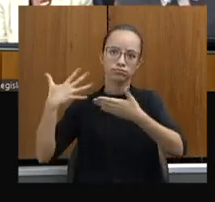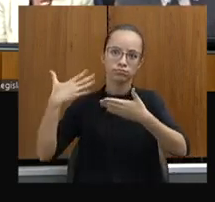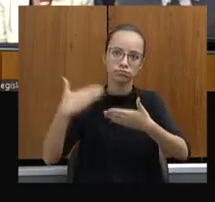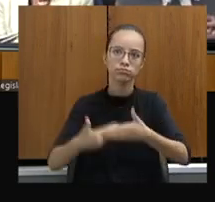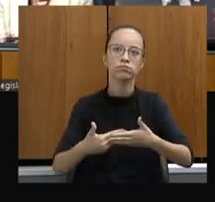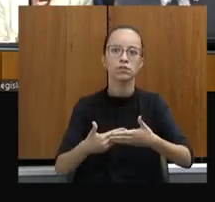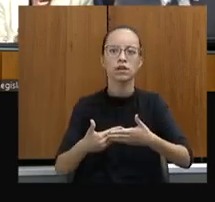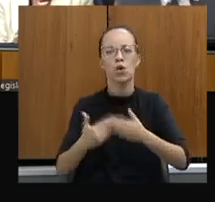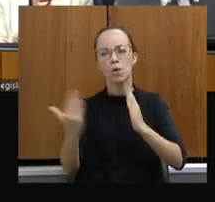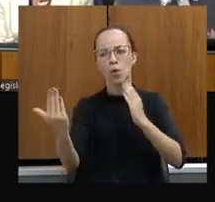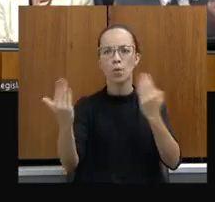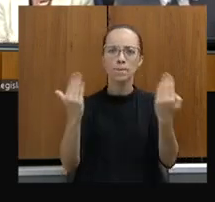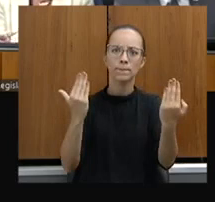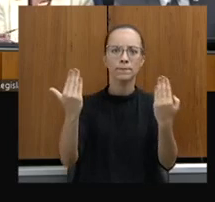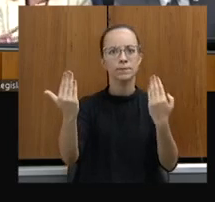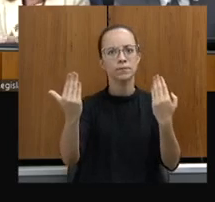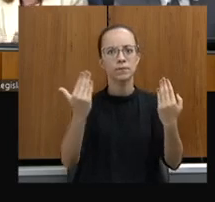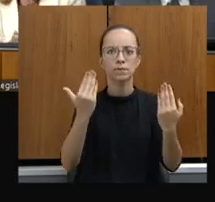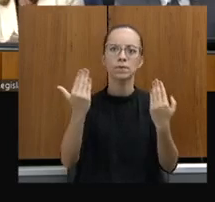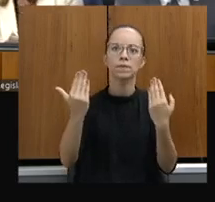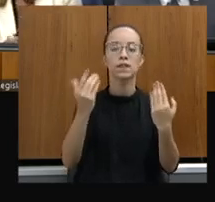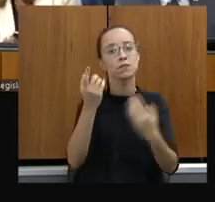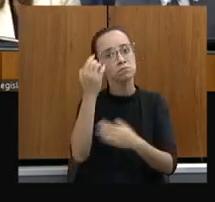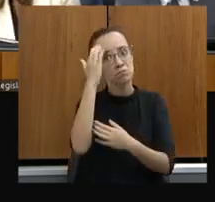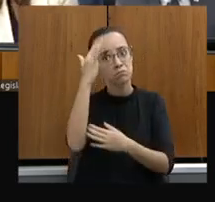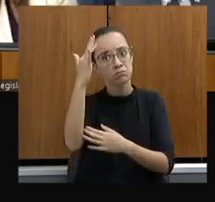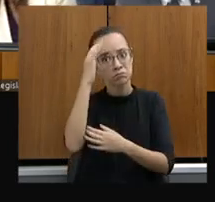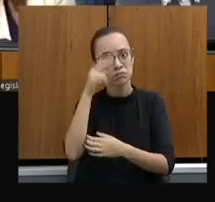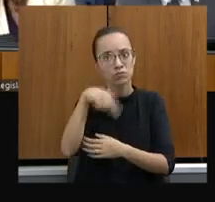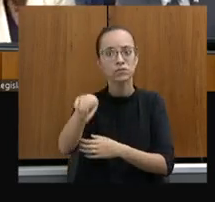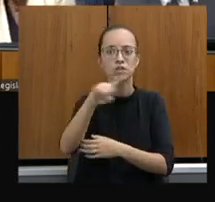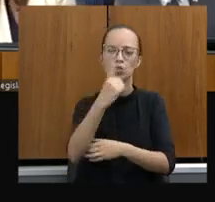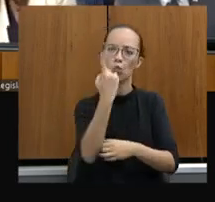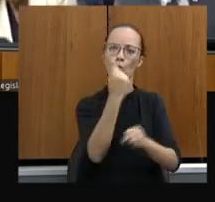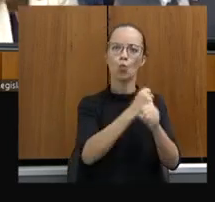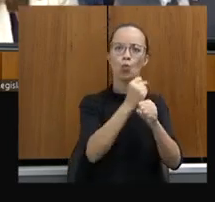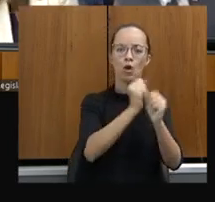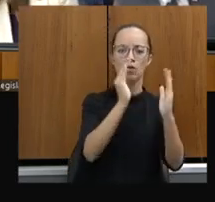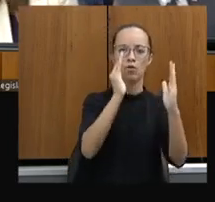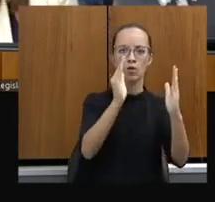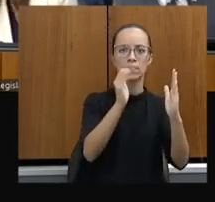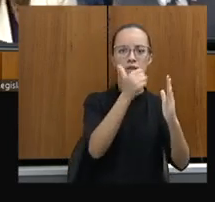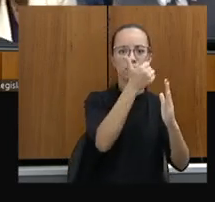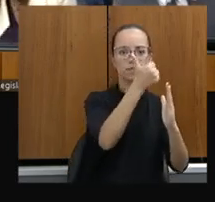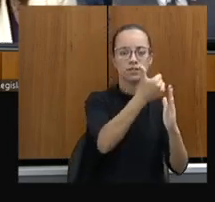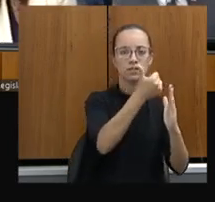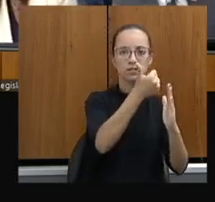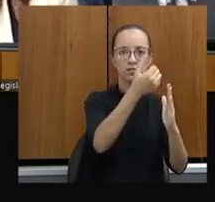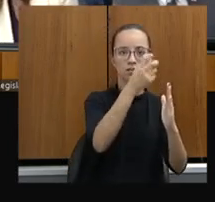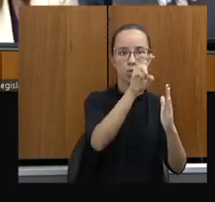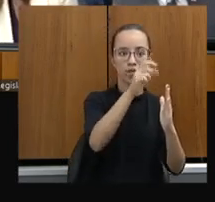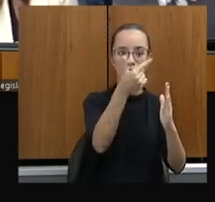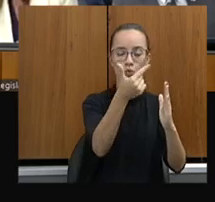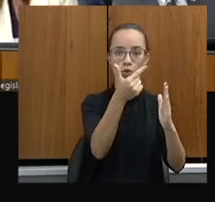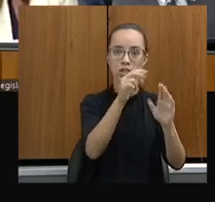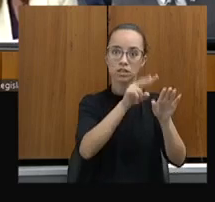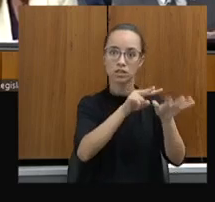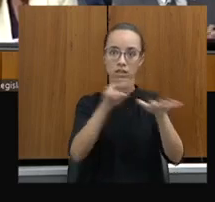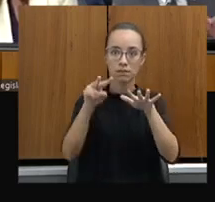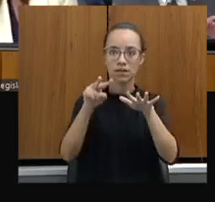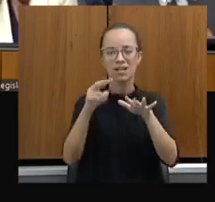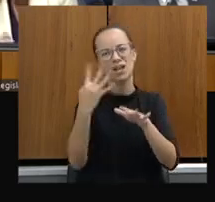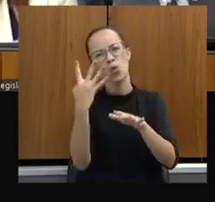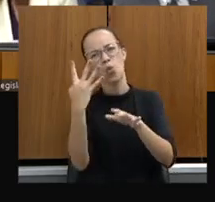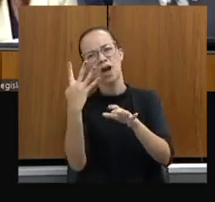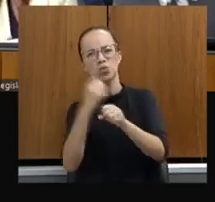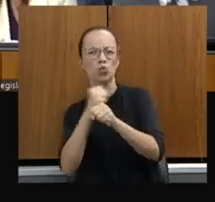comparação em Miúdos Imaginem vocês que um ano tem 52 semanas em quatro em quatro anos daria